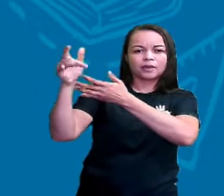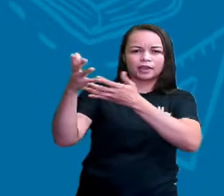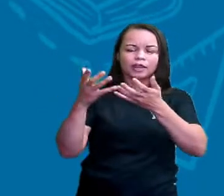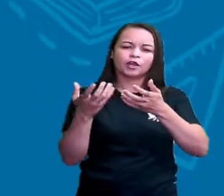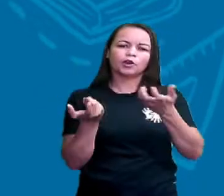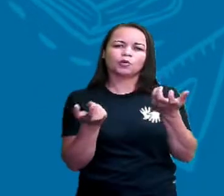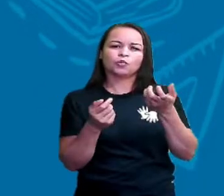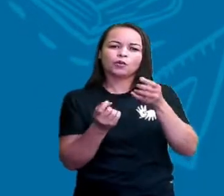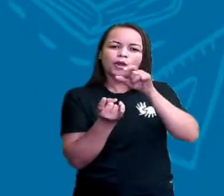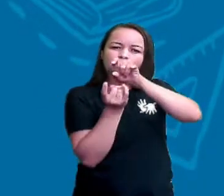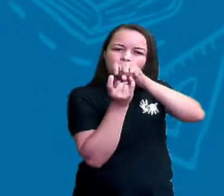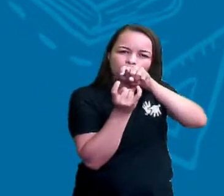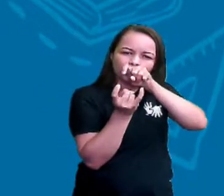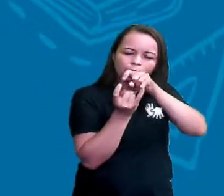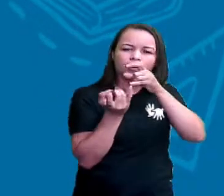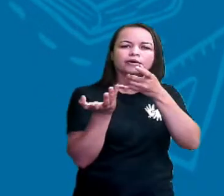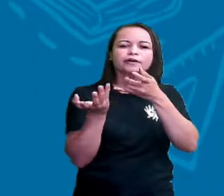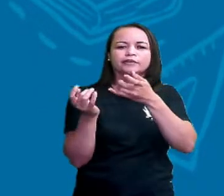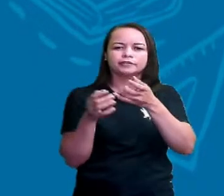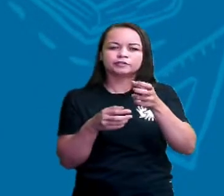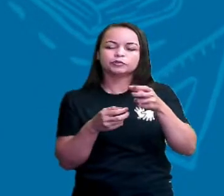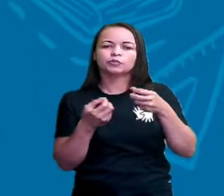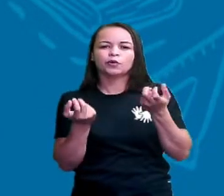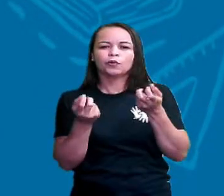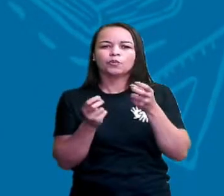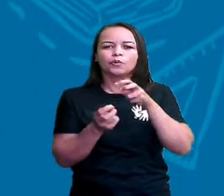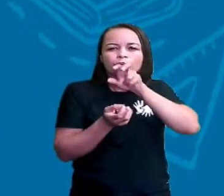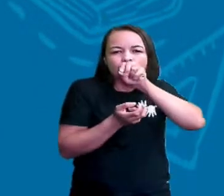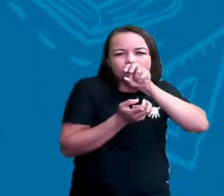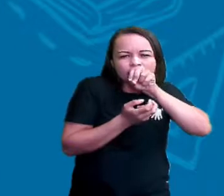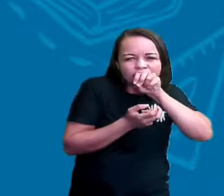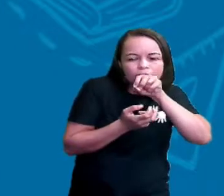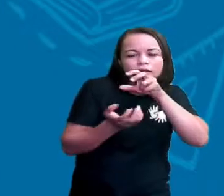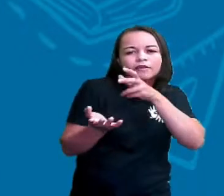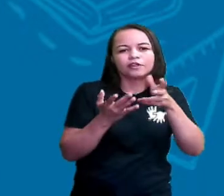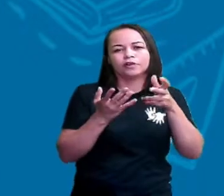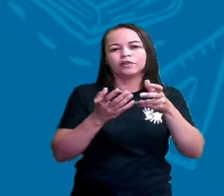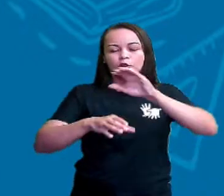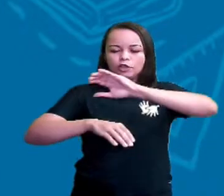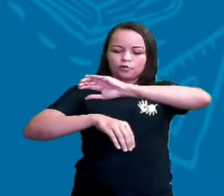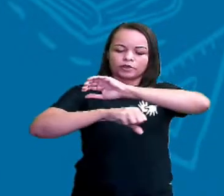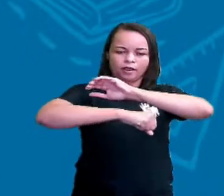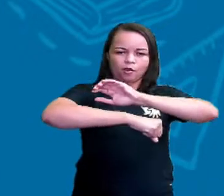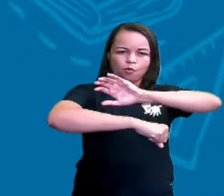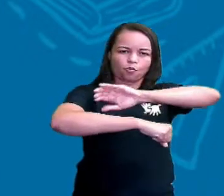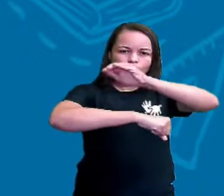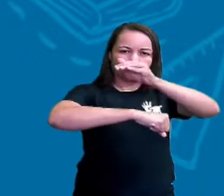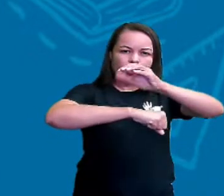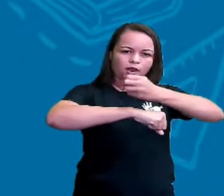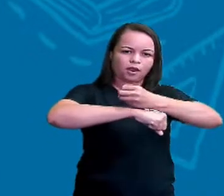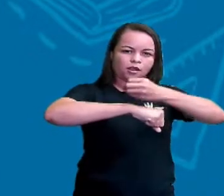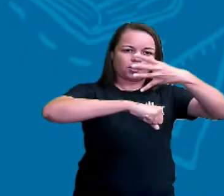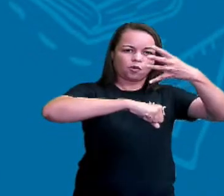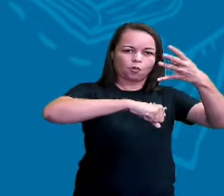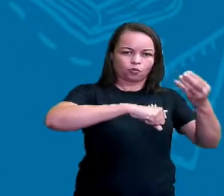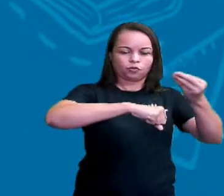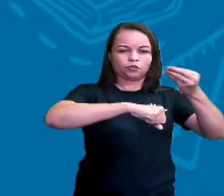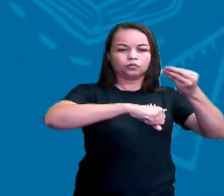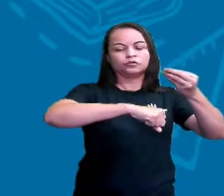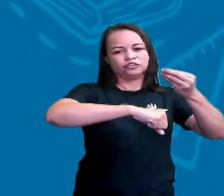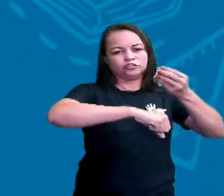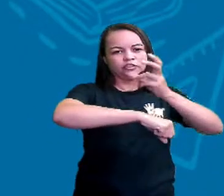tartaruga, a ovelha, o esquilo, né, a girafa e vários outros bichinhos que a gente consegue observar